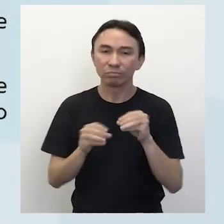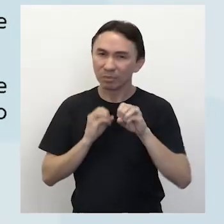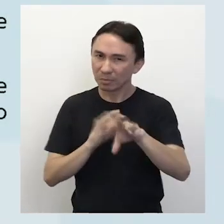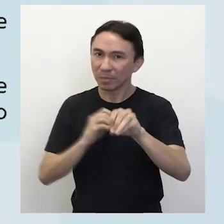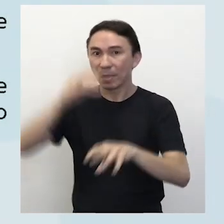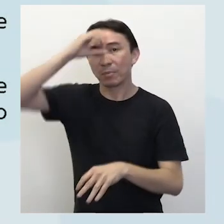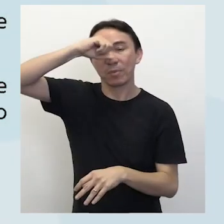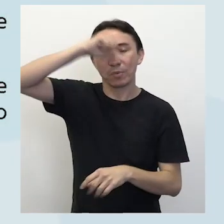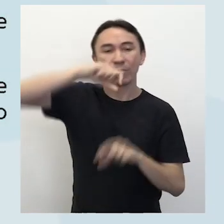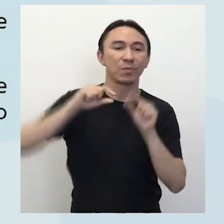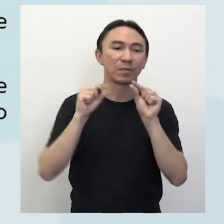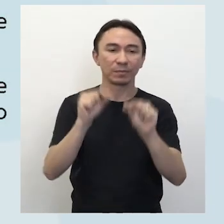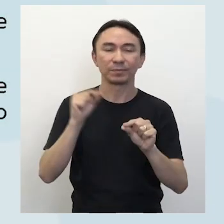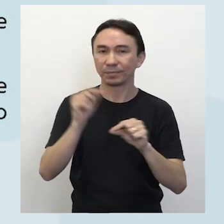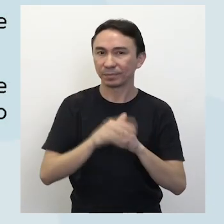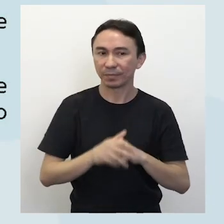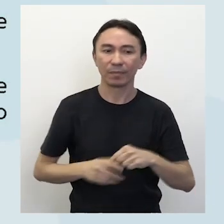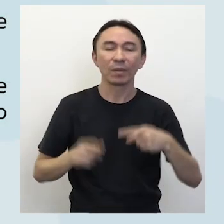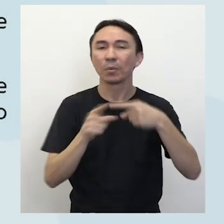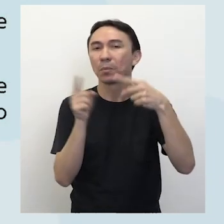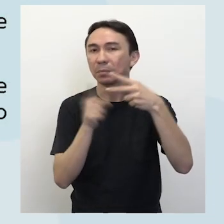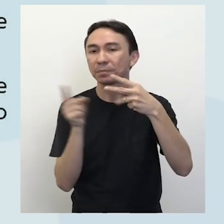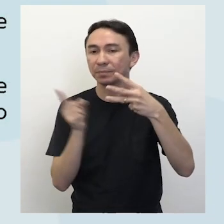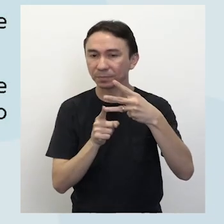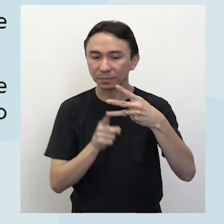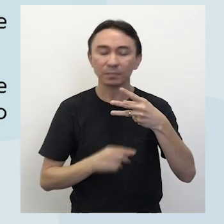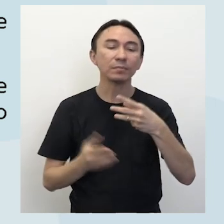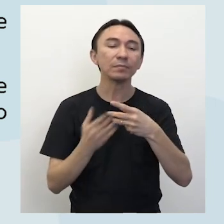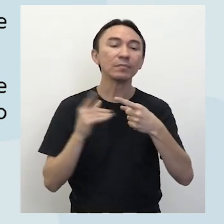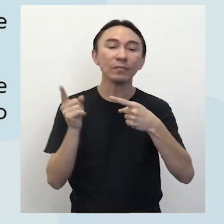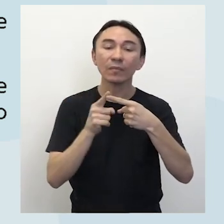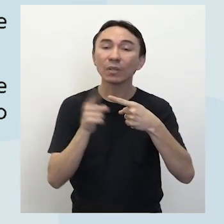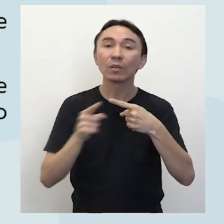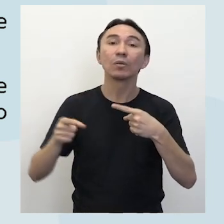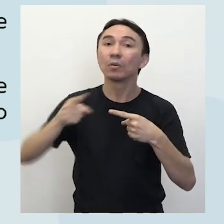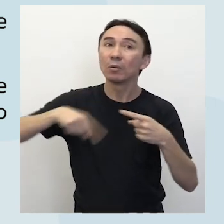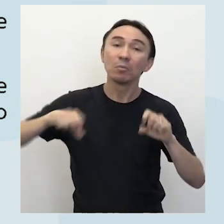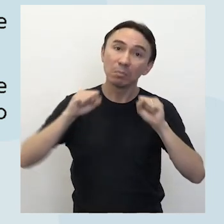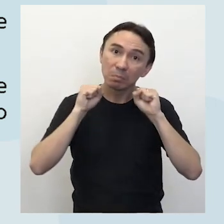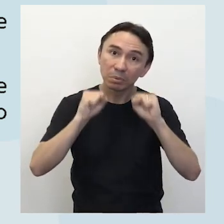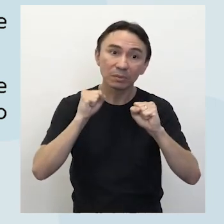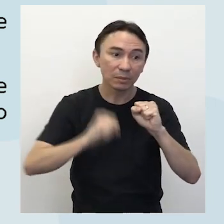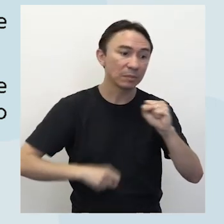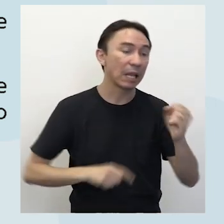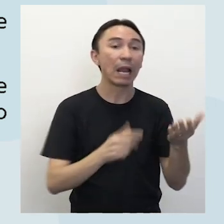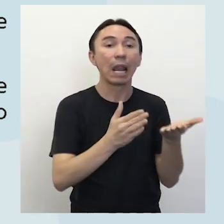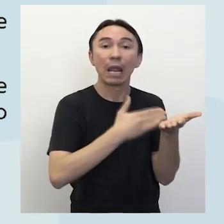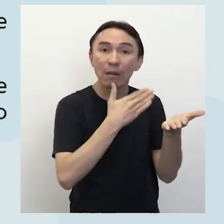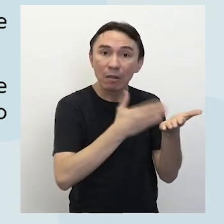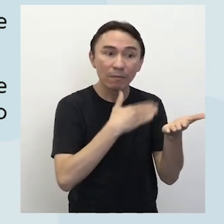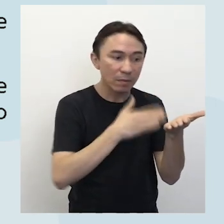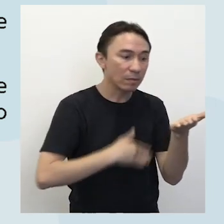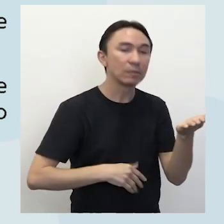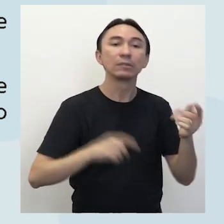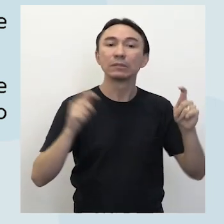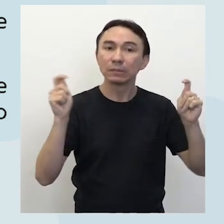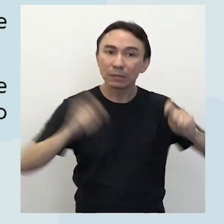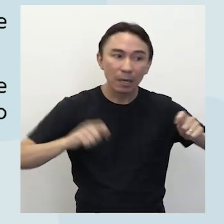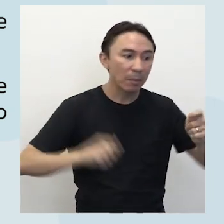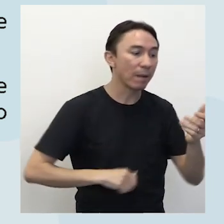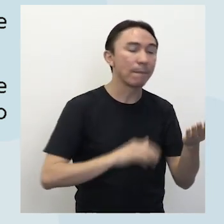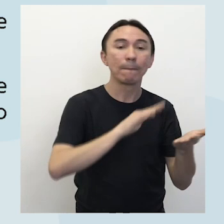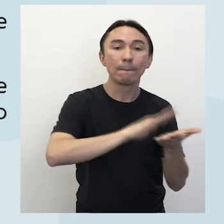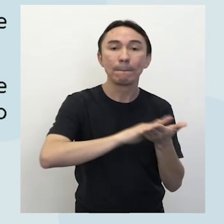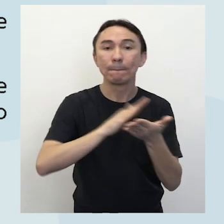sintetizar? Que aprendemos que podemos criar versões adaptadas de obras literárias ou manifestações artísticas das quais somos